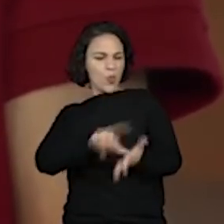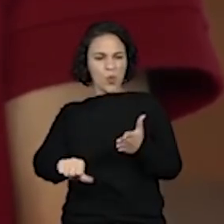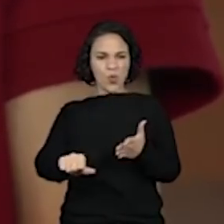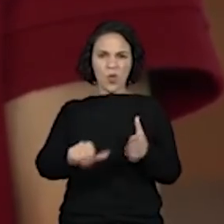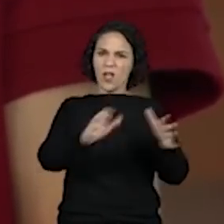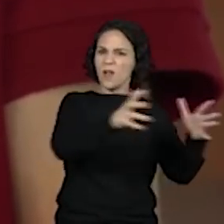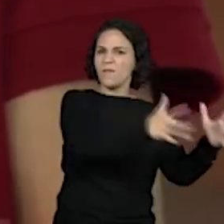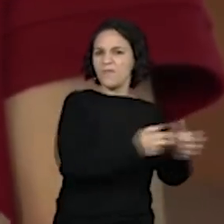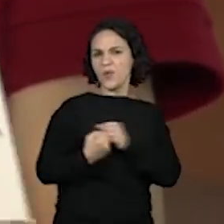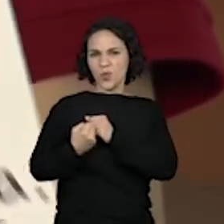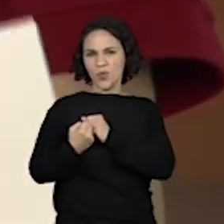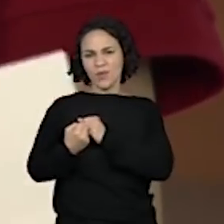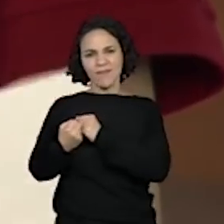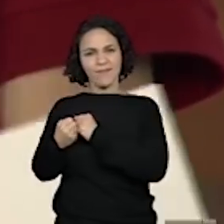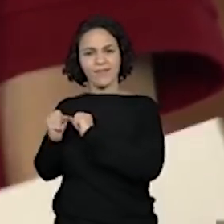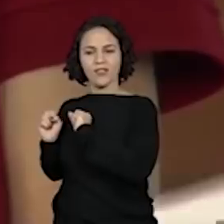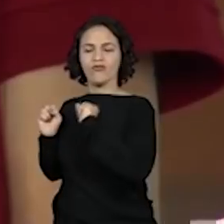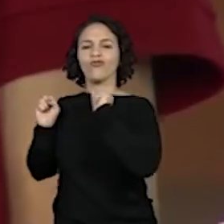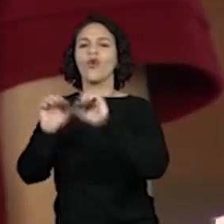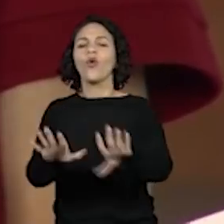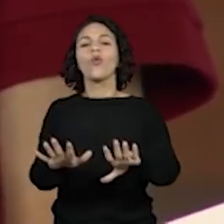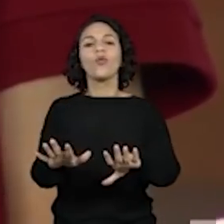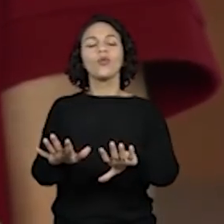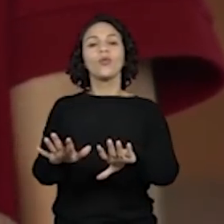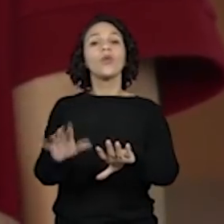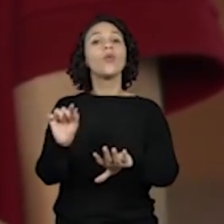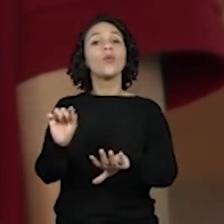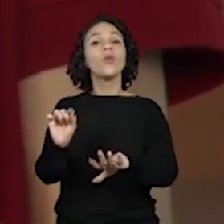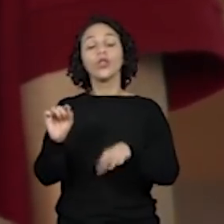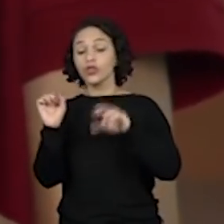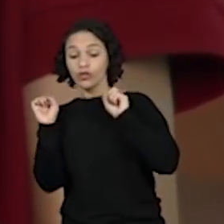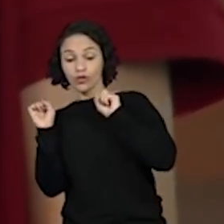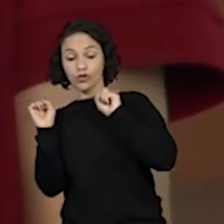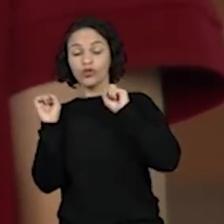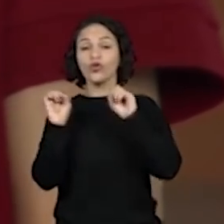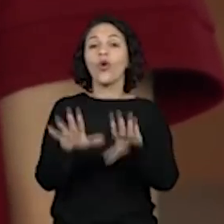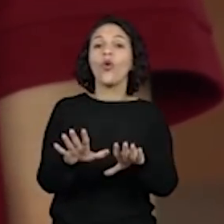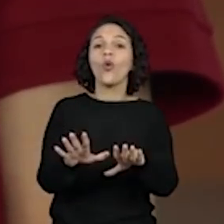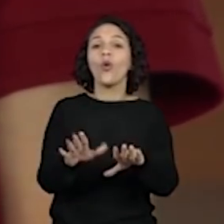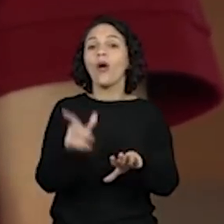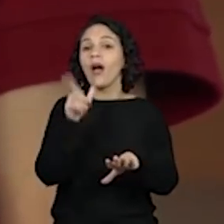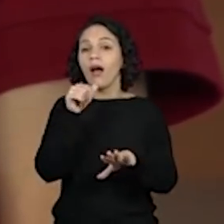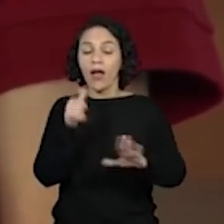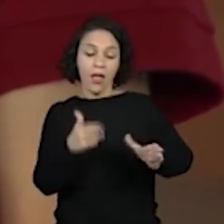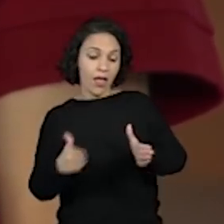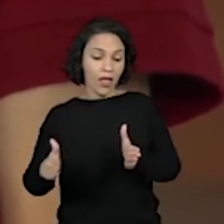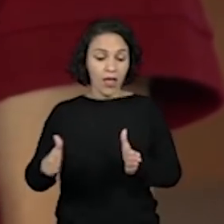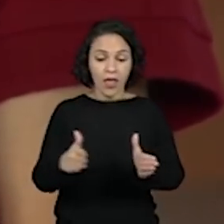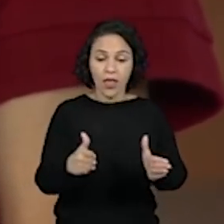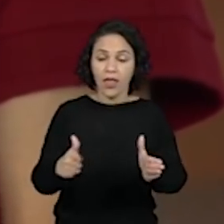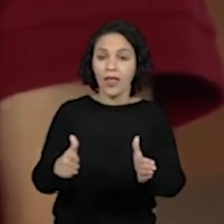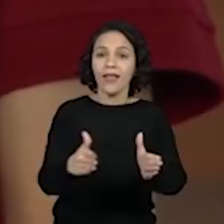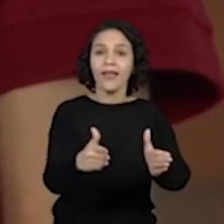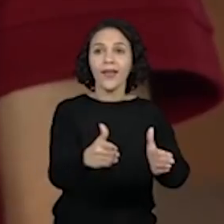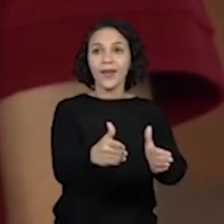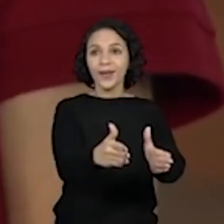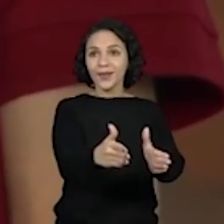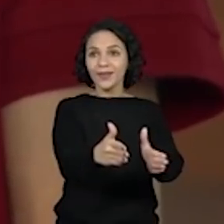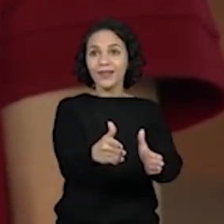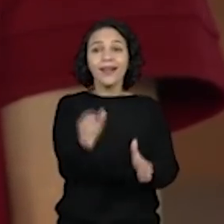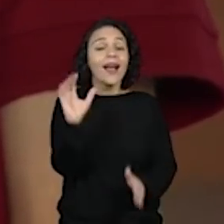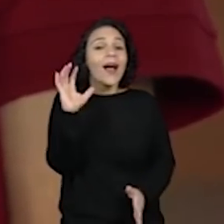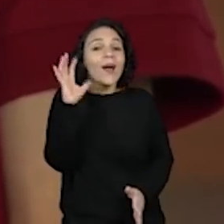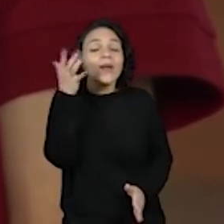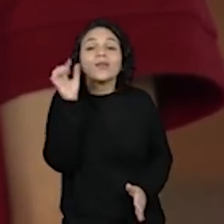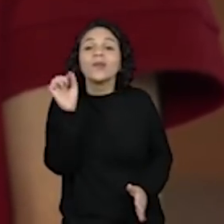fez com essa criança? A bruxa jogou a criança no rio. E o que será que